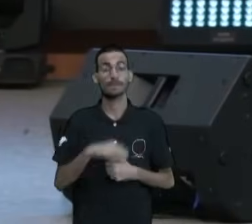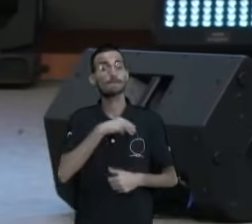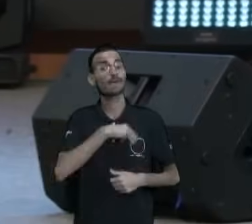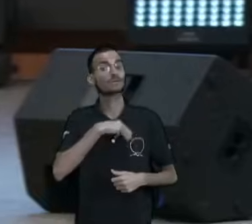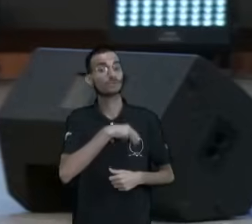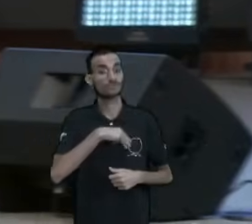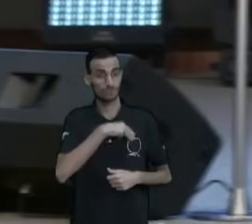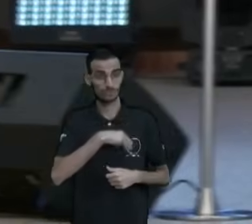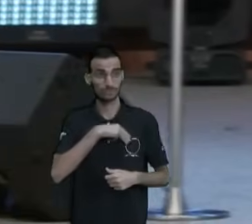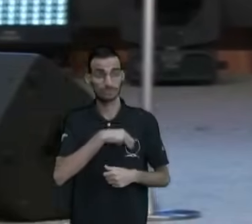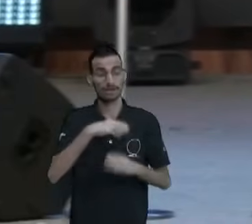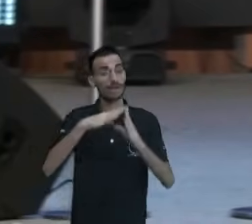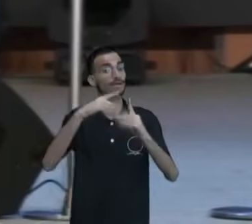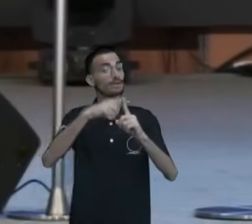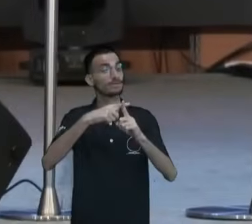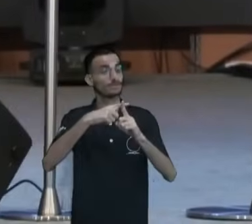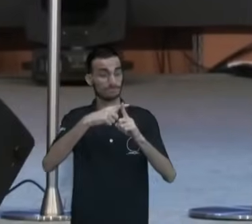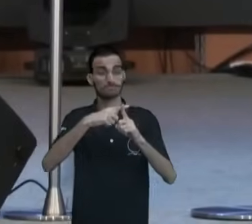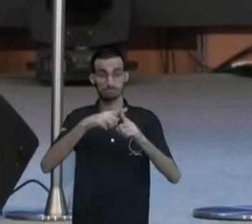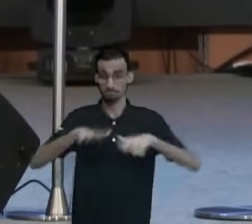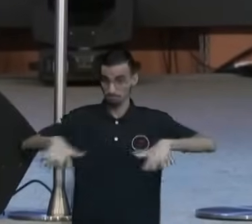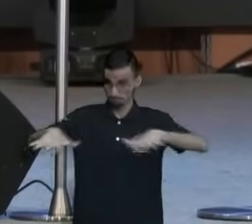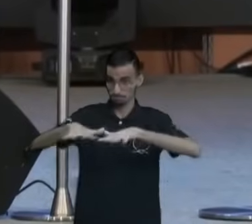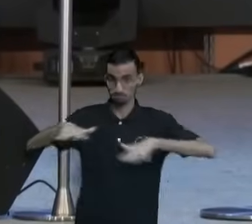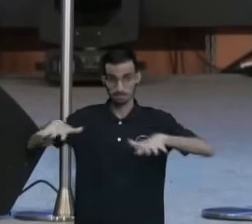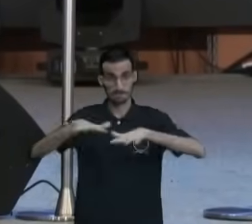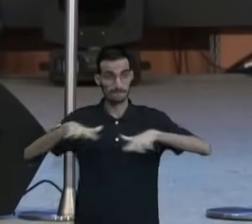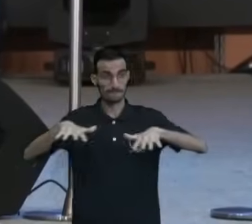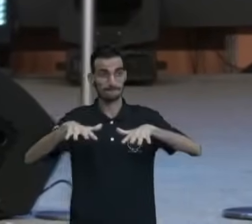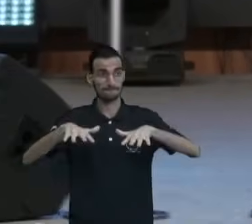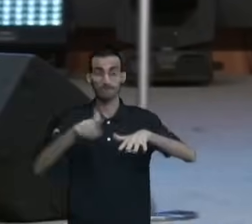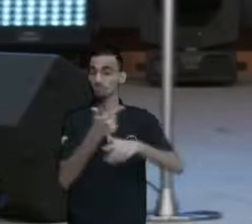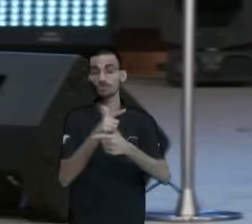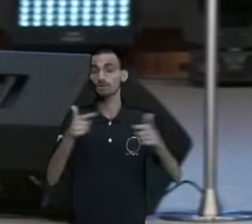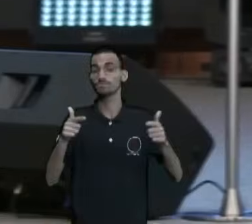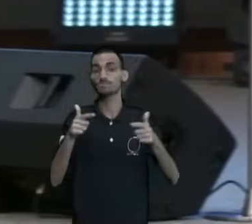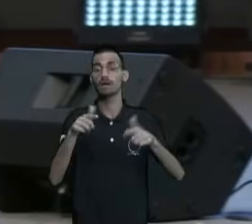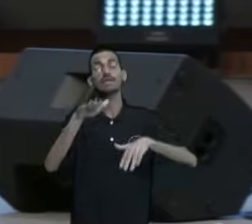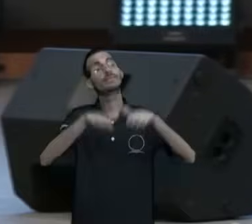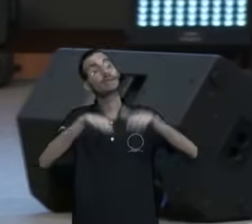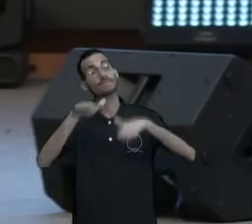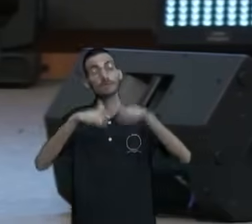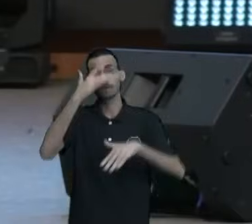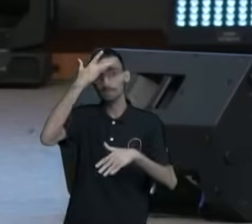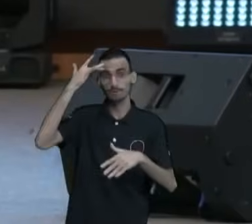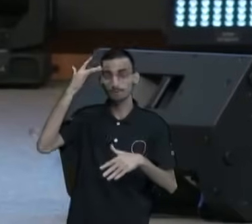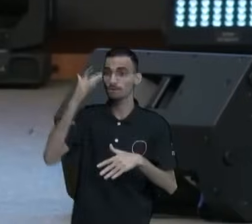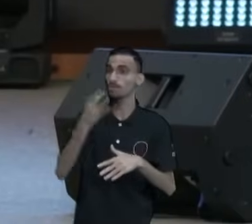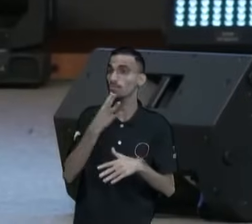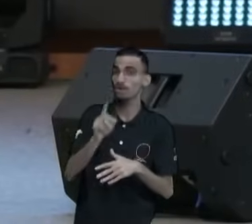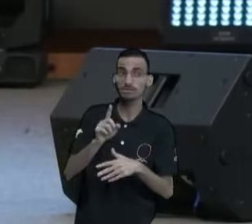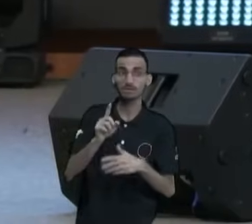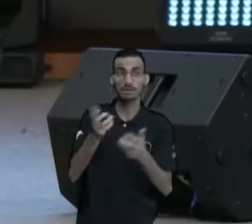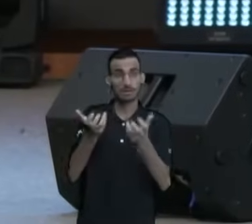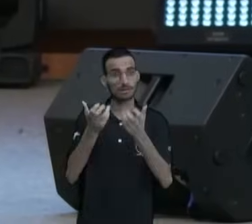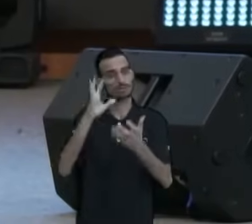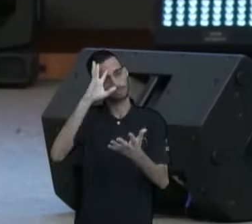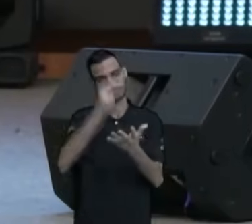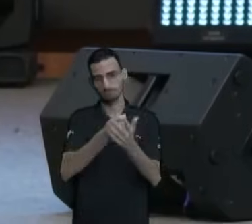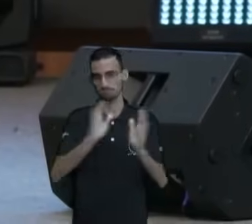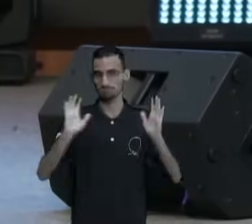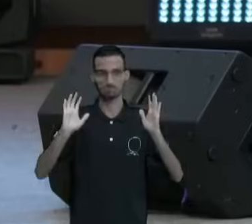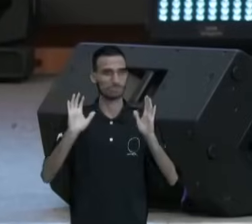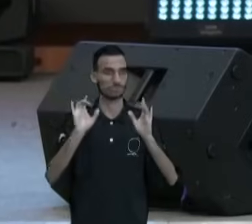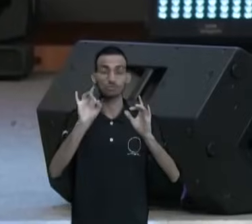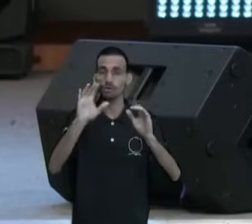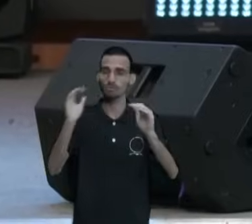pior ainda quando é um leigo que quer se meter em questões de autoridade espiritual aí aí a casa